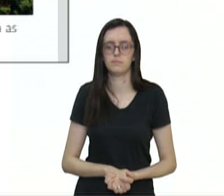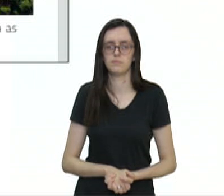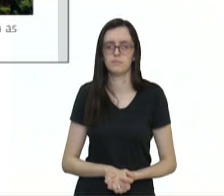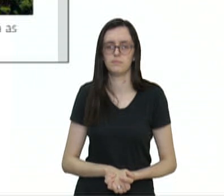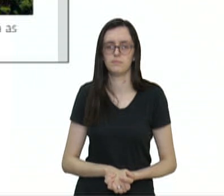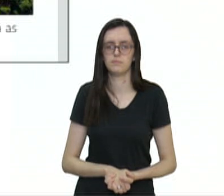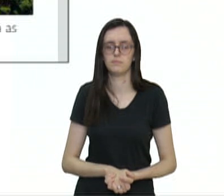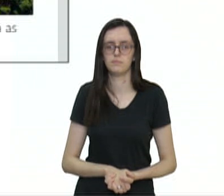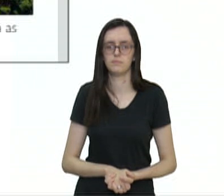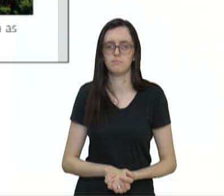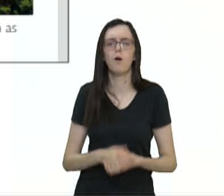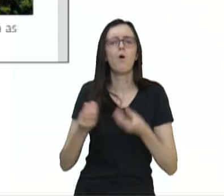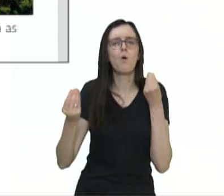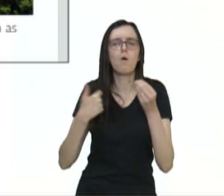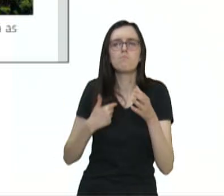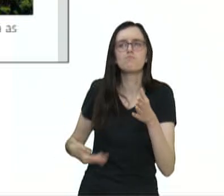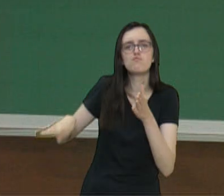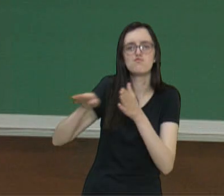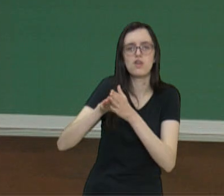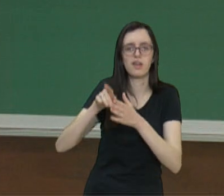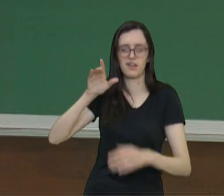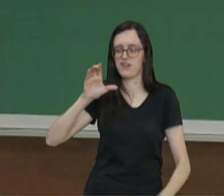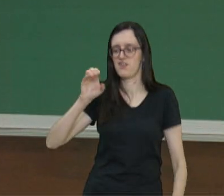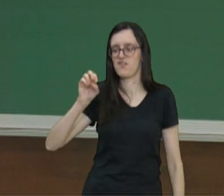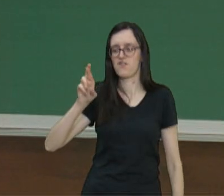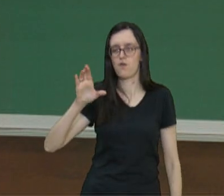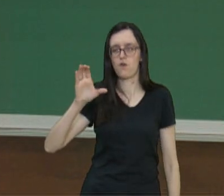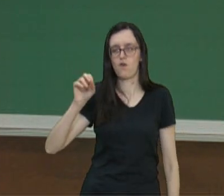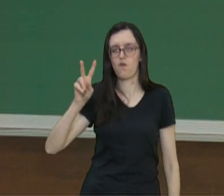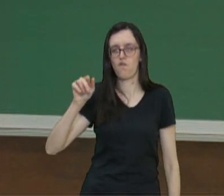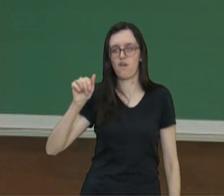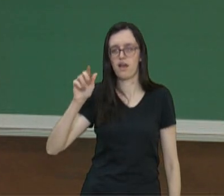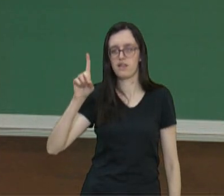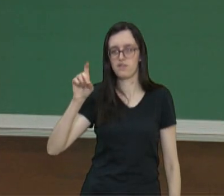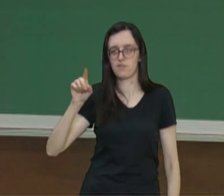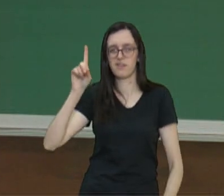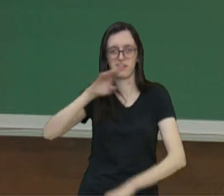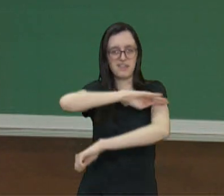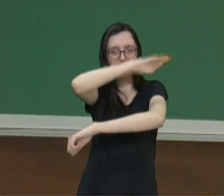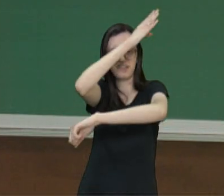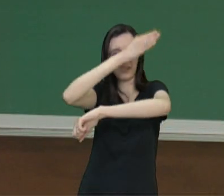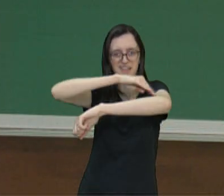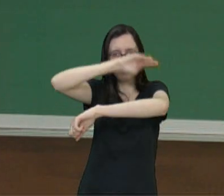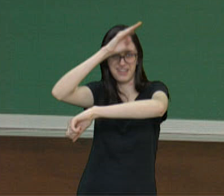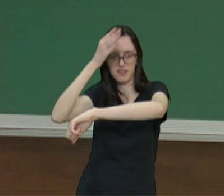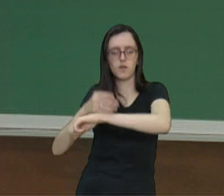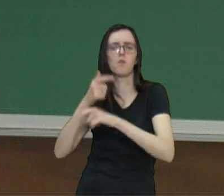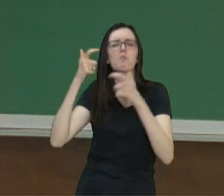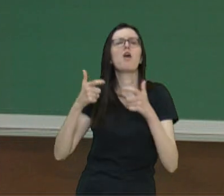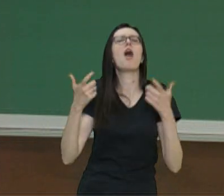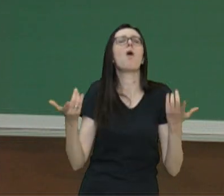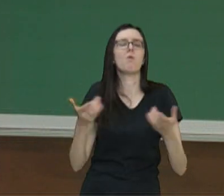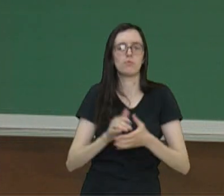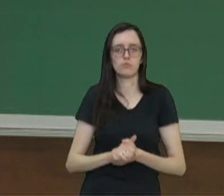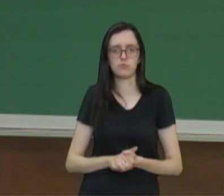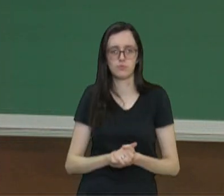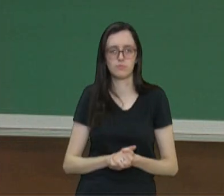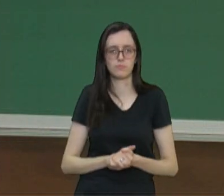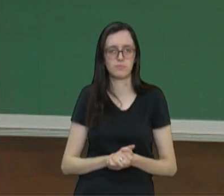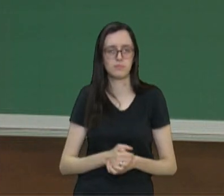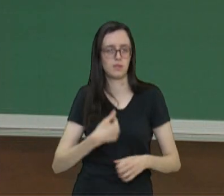é que eu faço para ir até o Corcovado se eu pegar o ônibus e o trem? Então, eu posso pegar em que local? Eu posso pegar